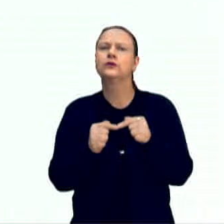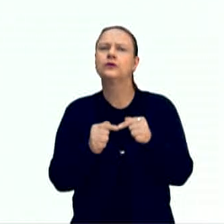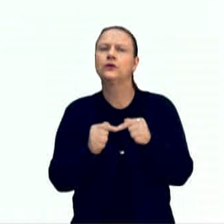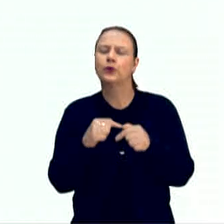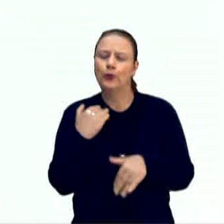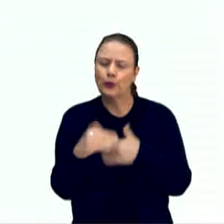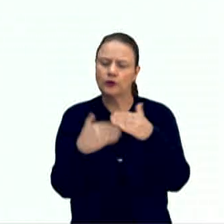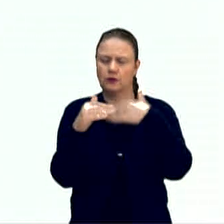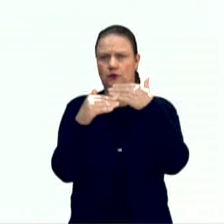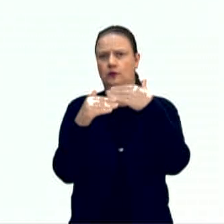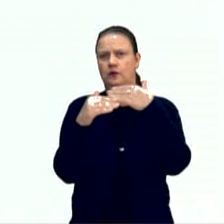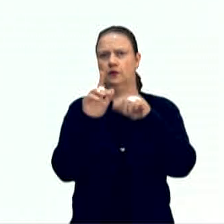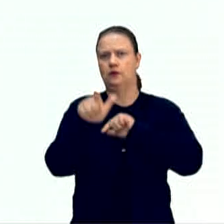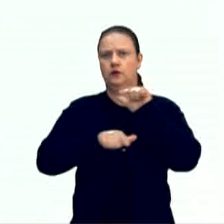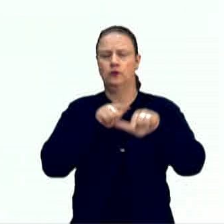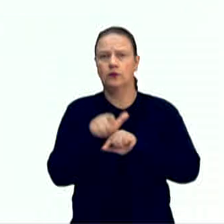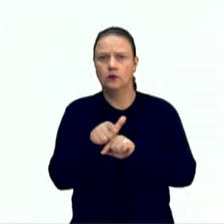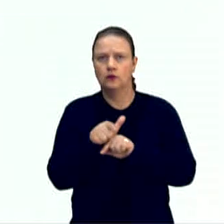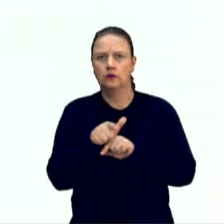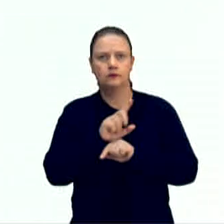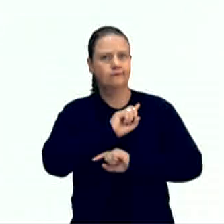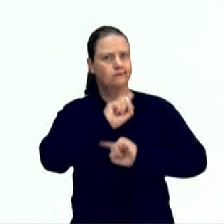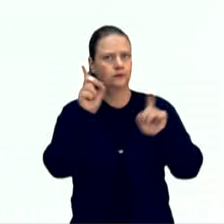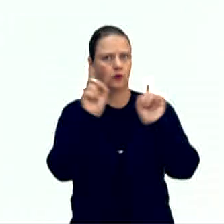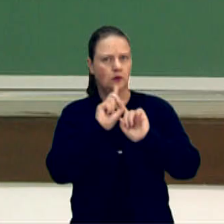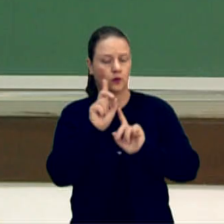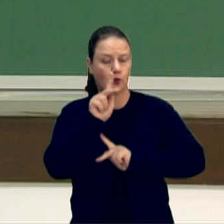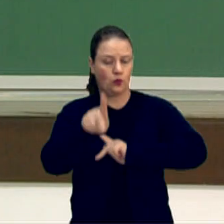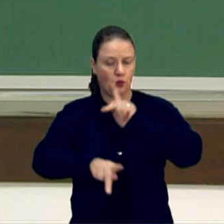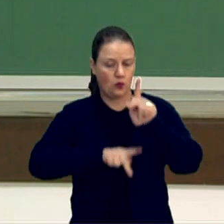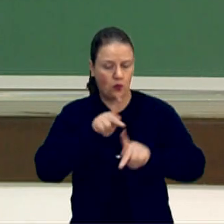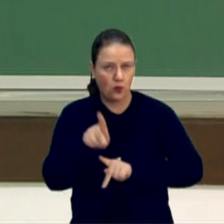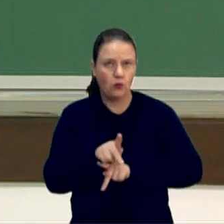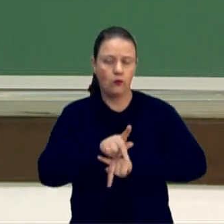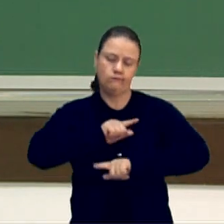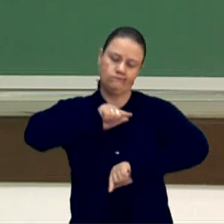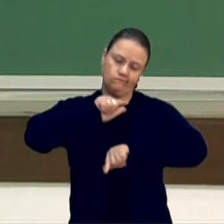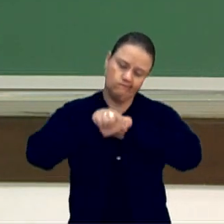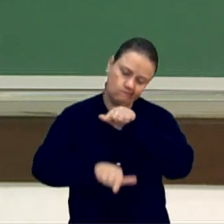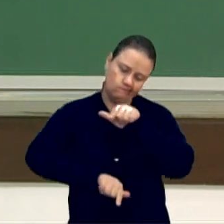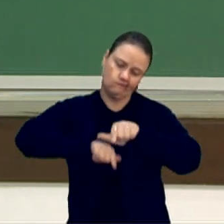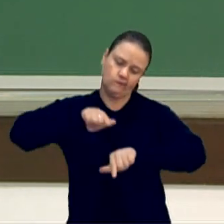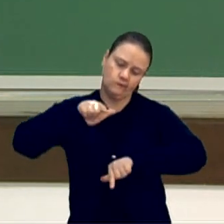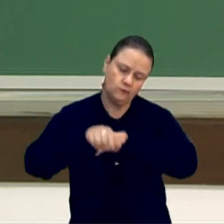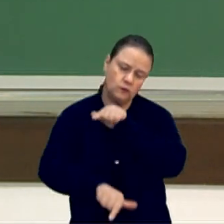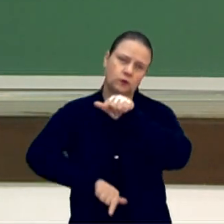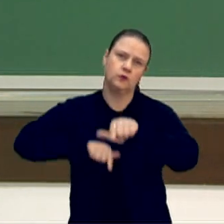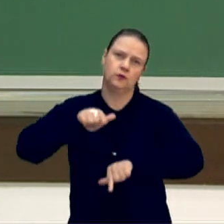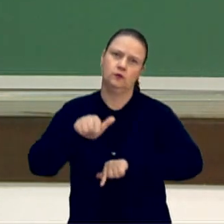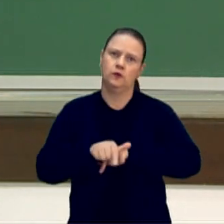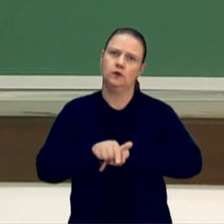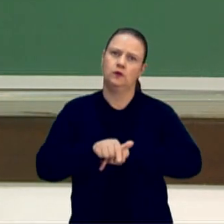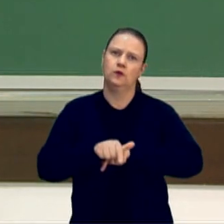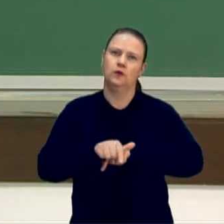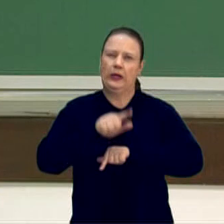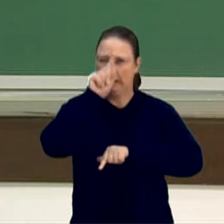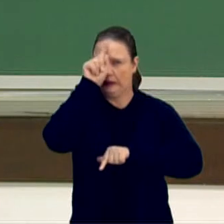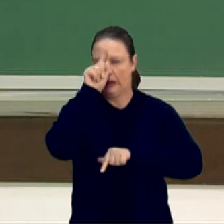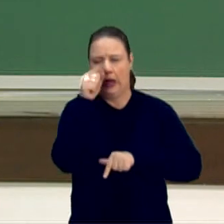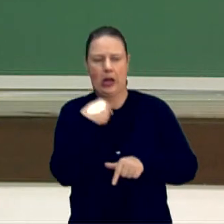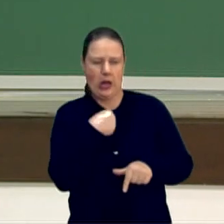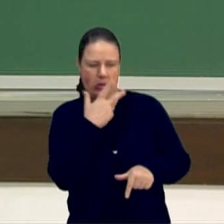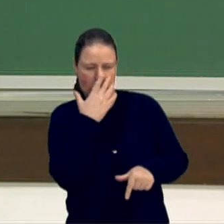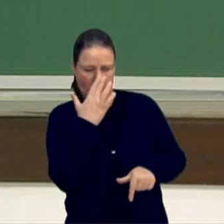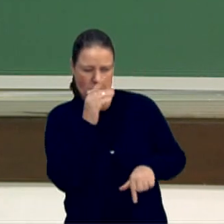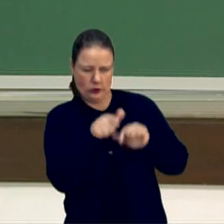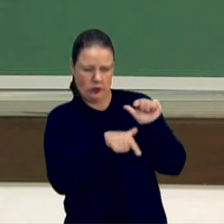trabalho? Não. O povo americano é trabalhador. Não é aquela ideia de que não trabalha não